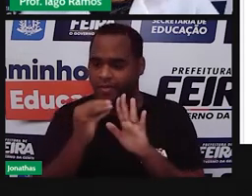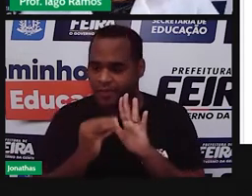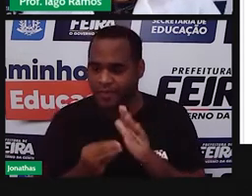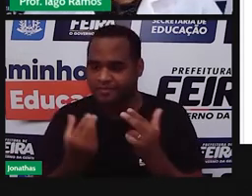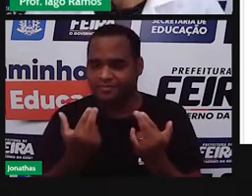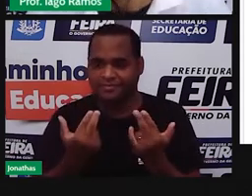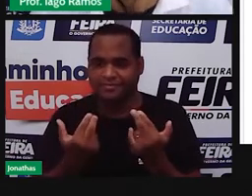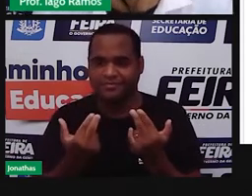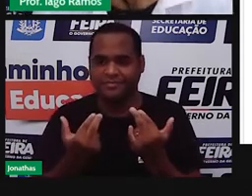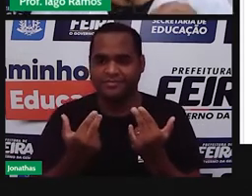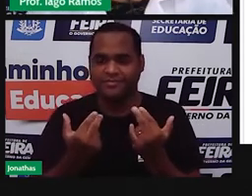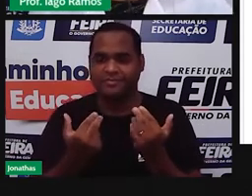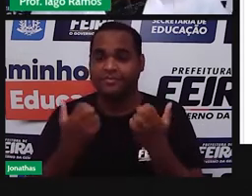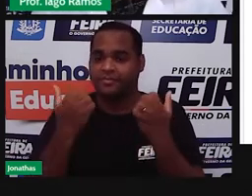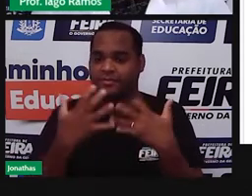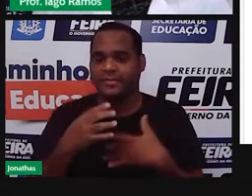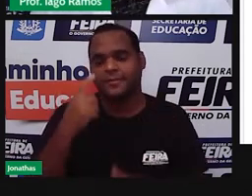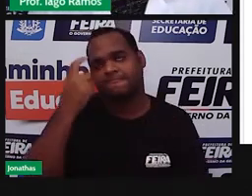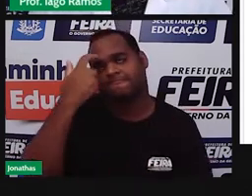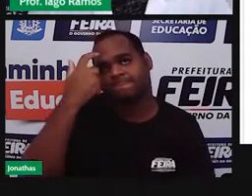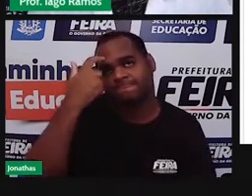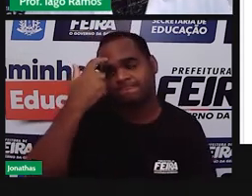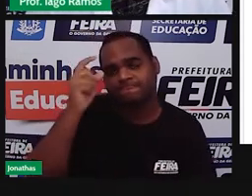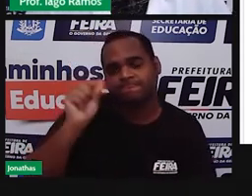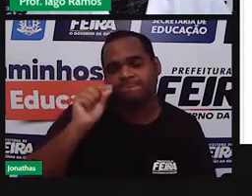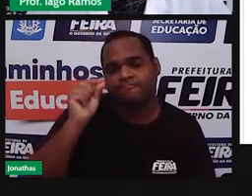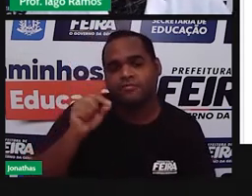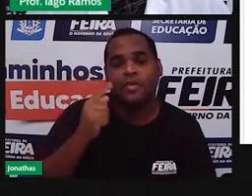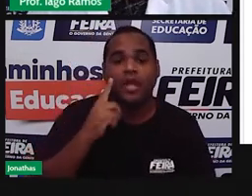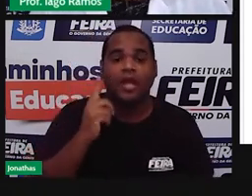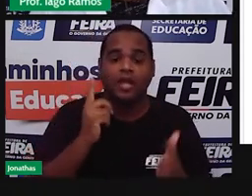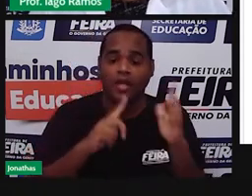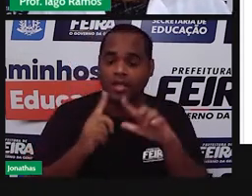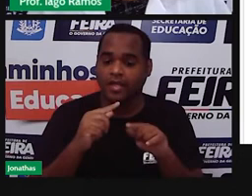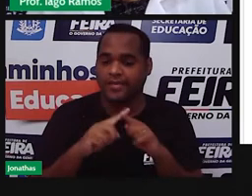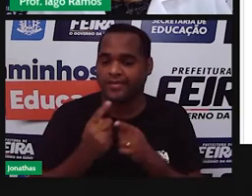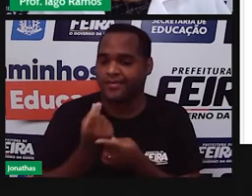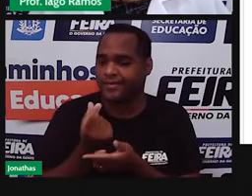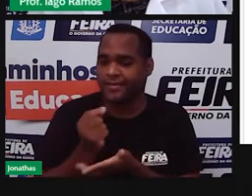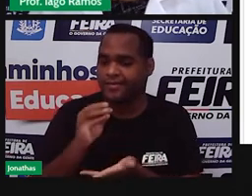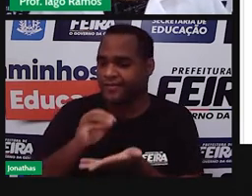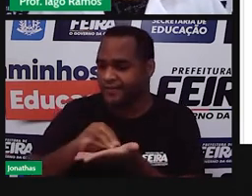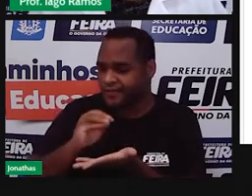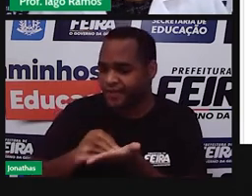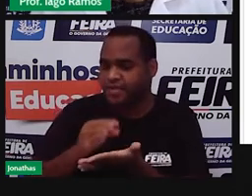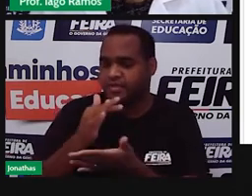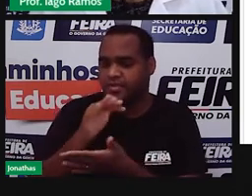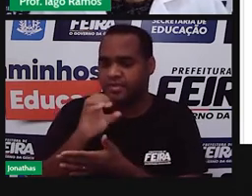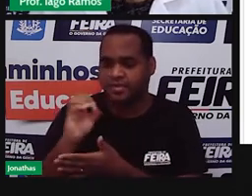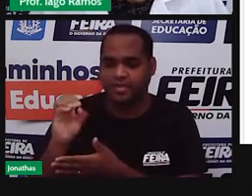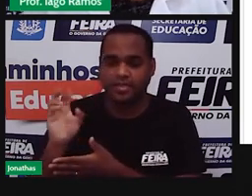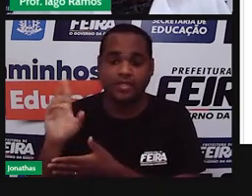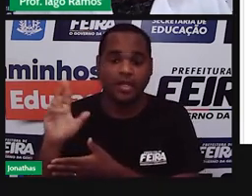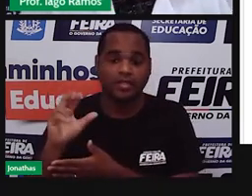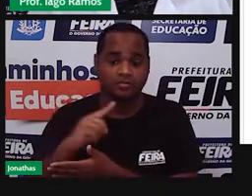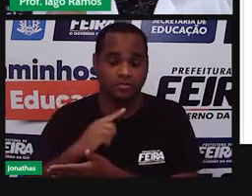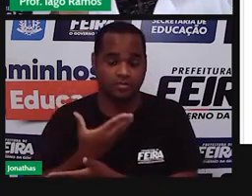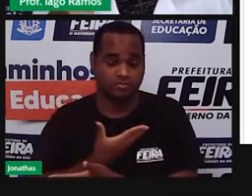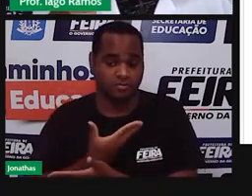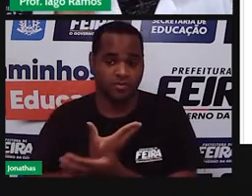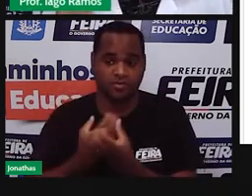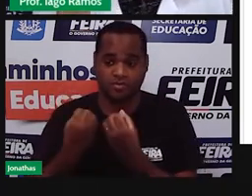igual. Agora pense comigo. Se eu estava devendo R$ 100 ao meu amigo e